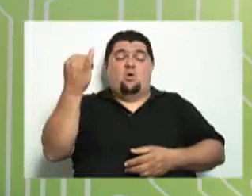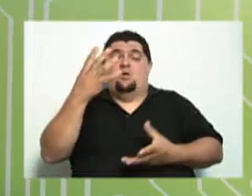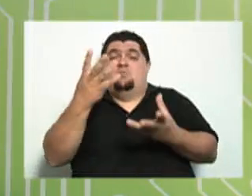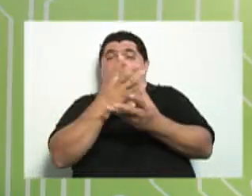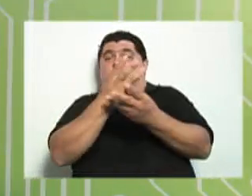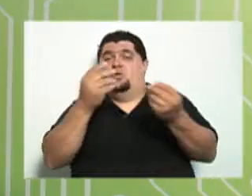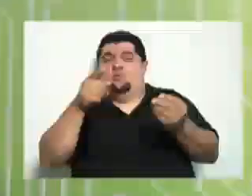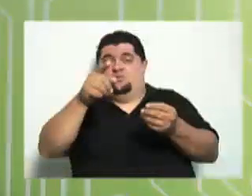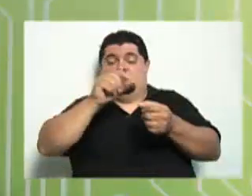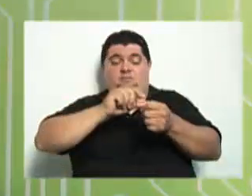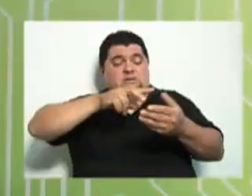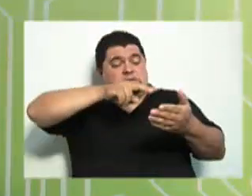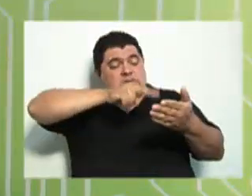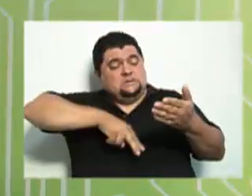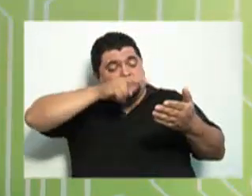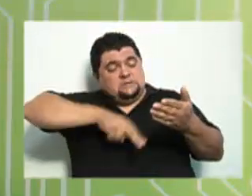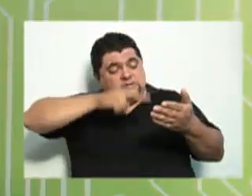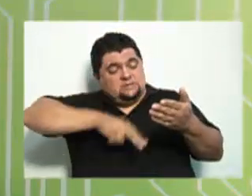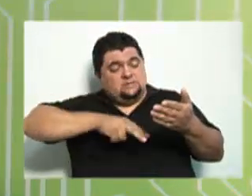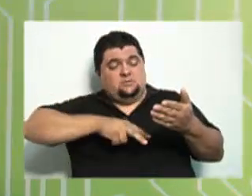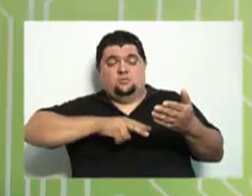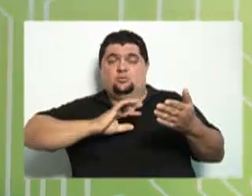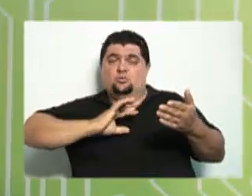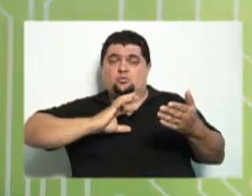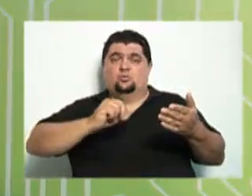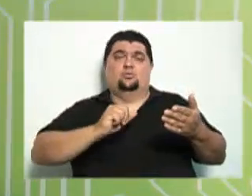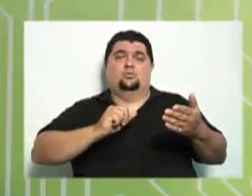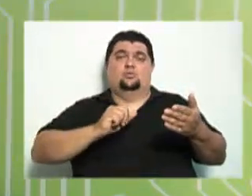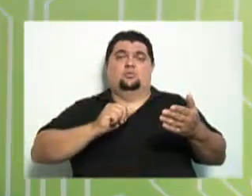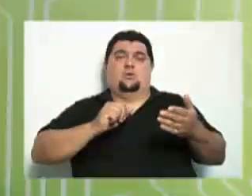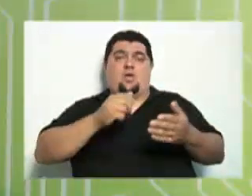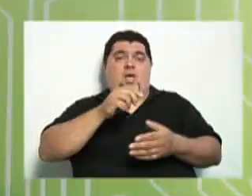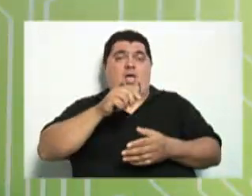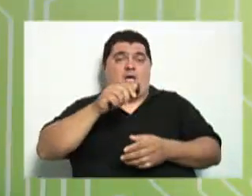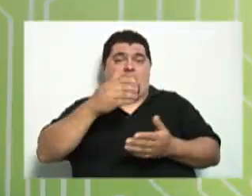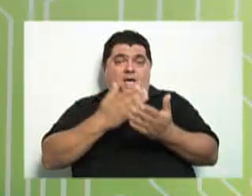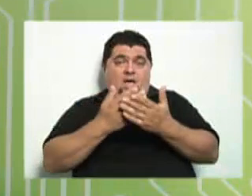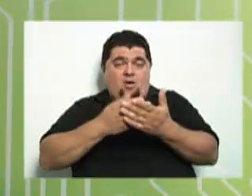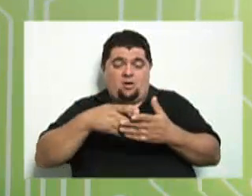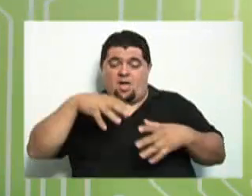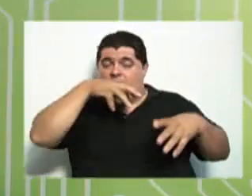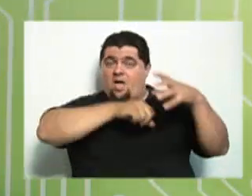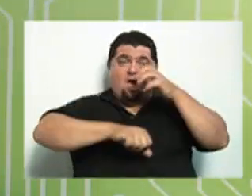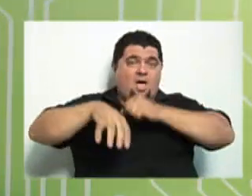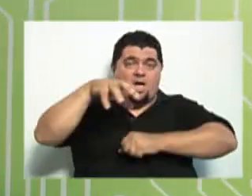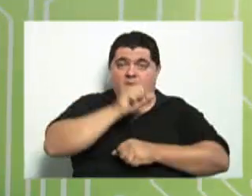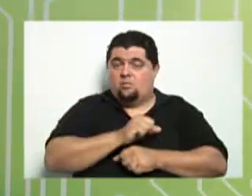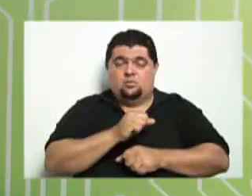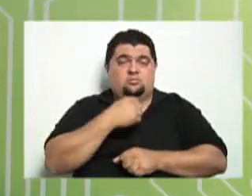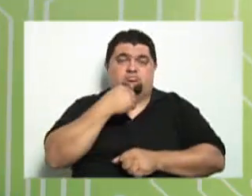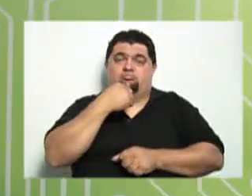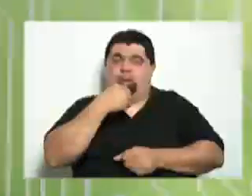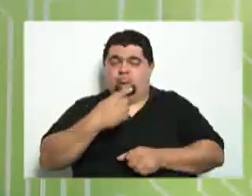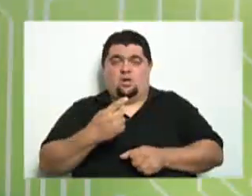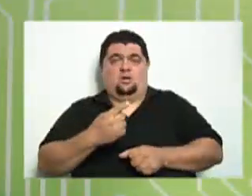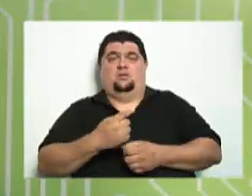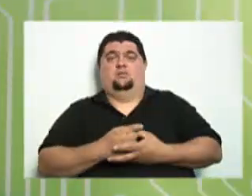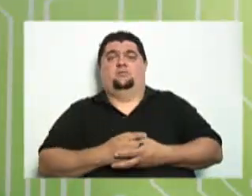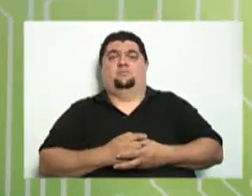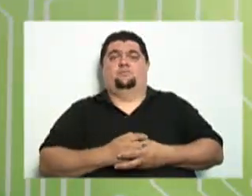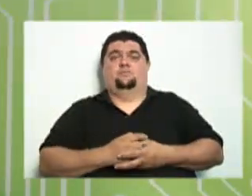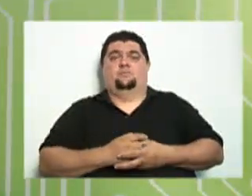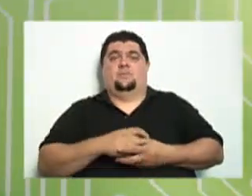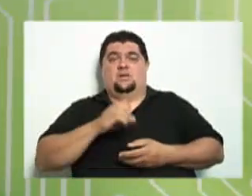você faça a leitura deste material. Aqui a aula é tão curtinha, a gente vai ouvir tanta coisa densa em poucos minutos. Se